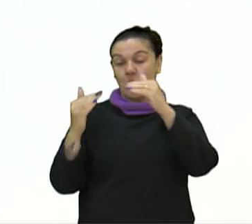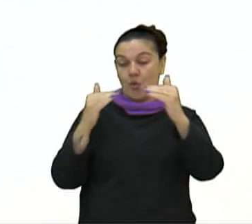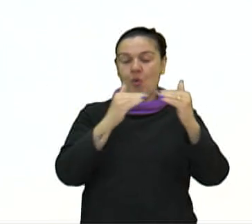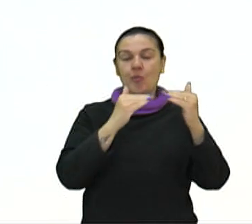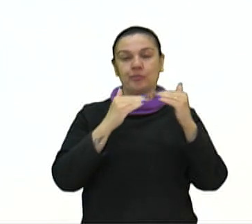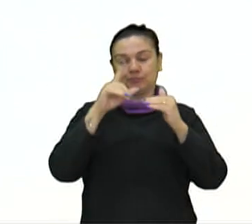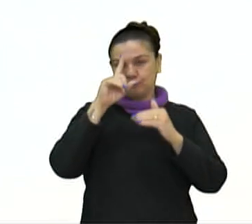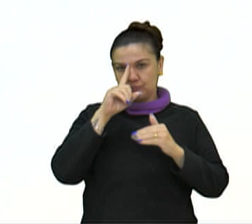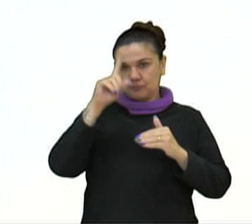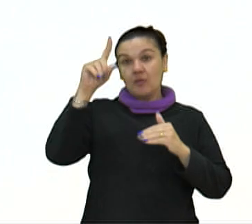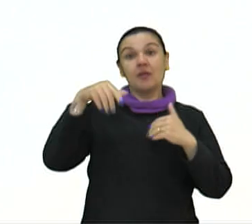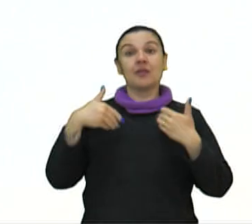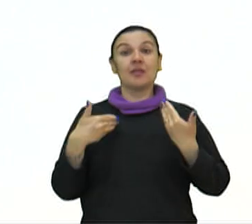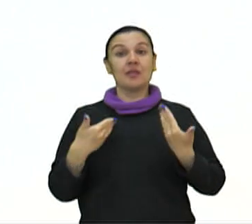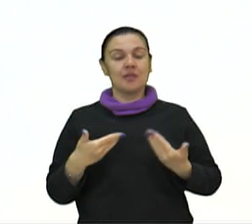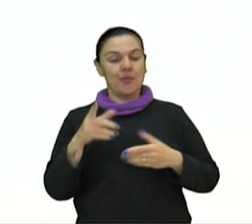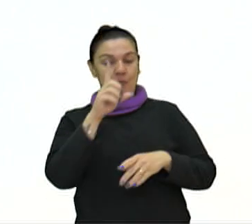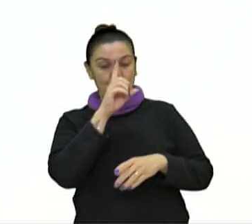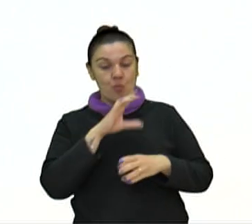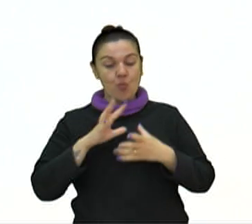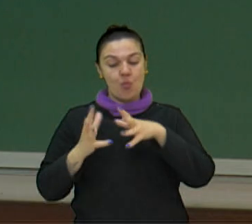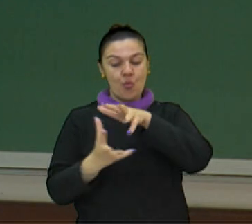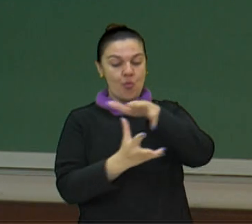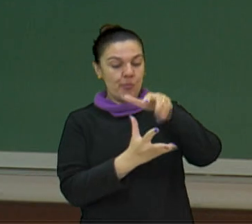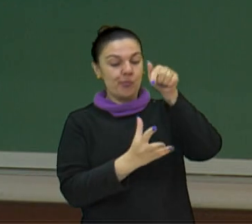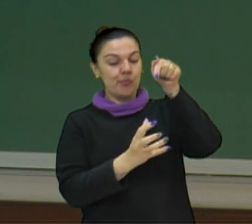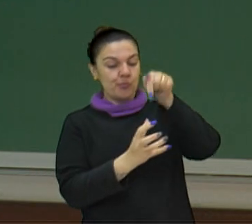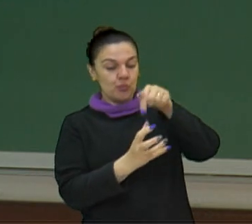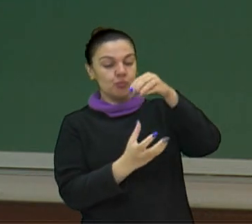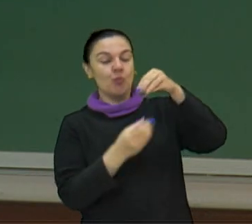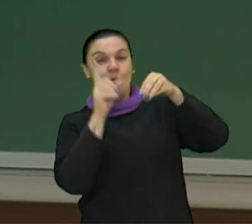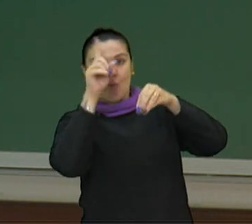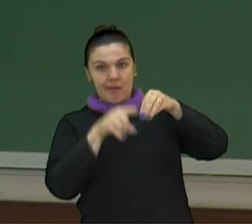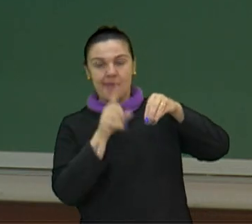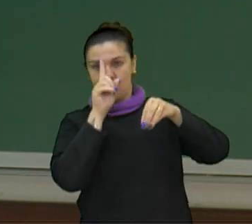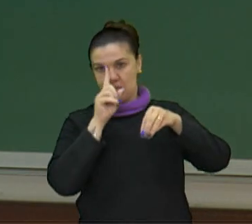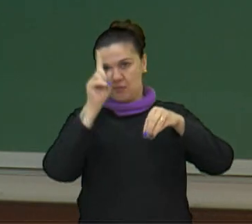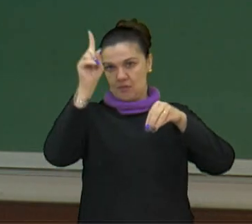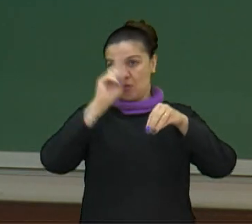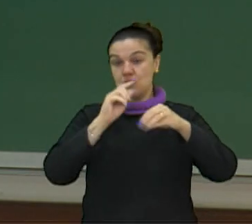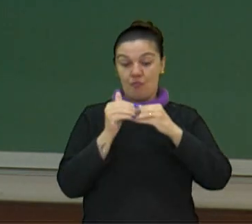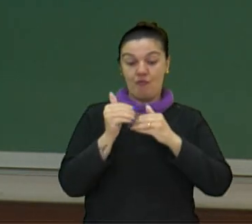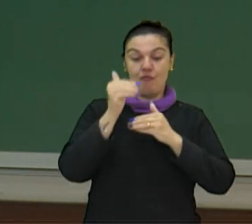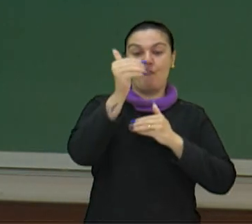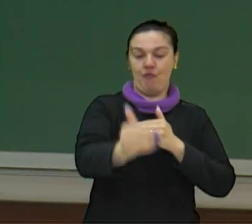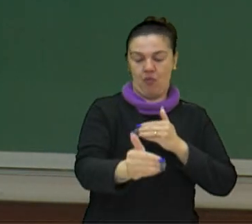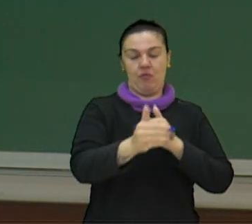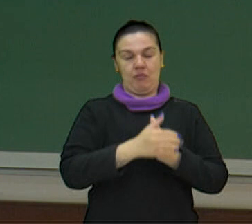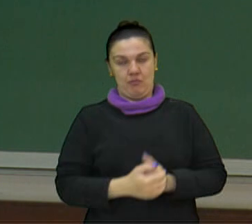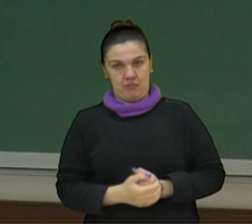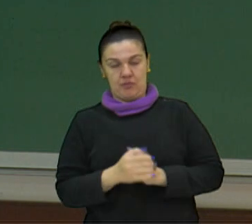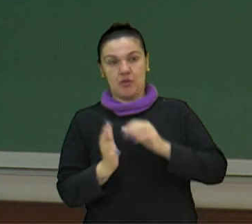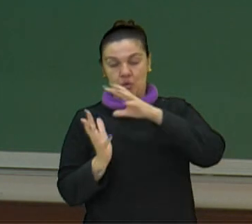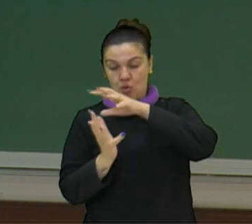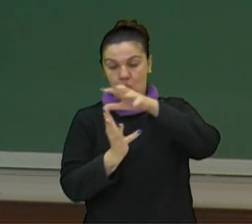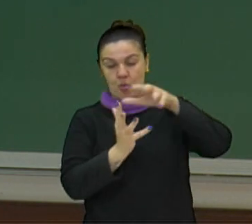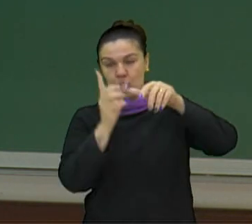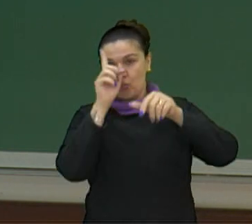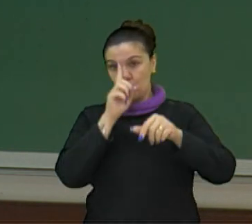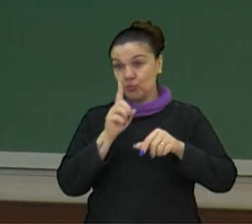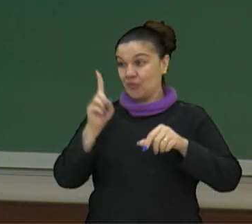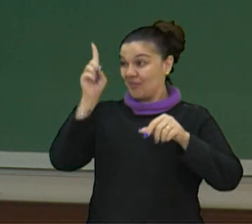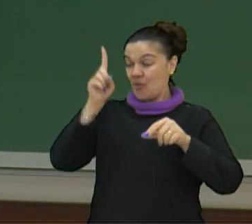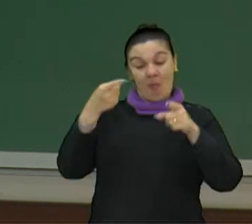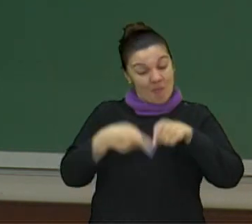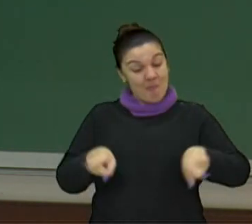Deus. Então, o mundo está em Deus e não fora dele, para Spinoza. O mundo e Deus são